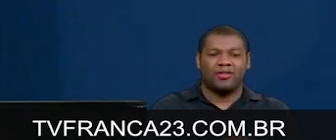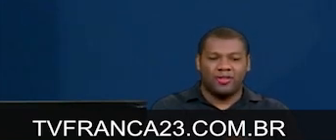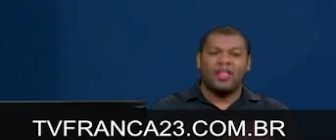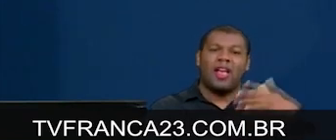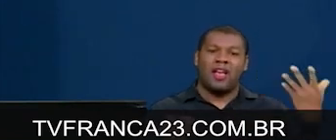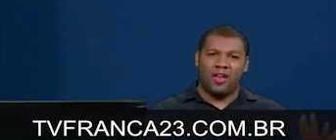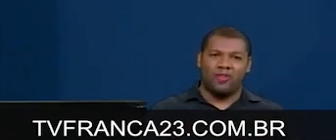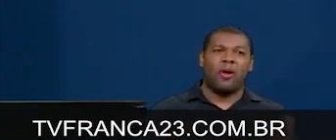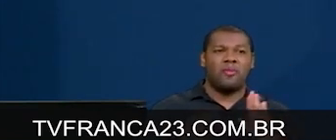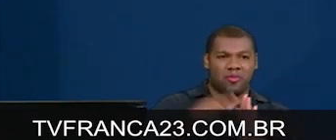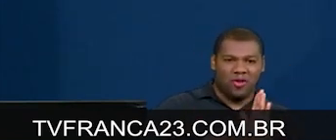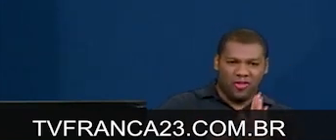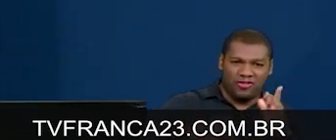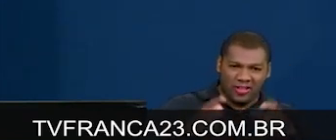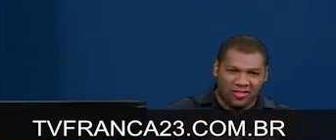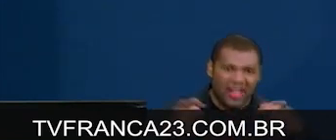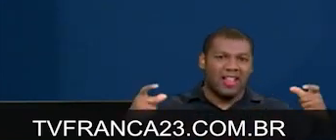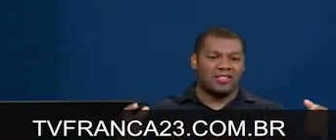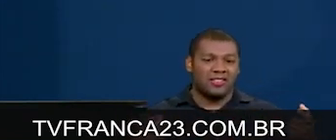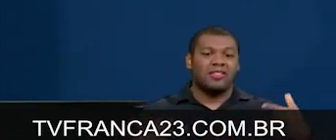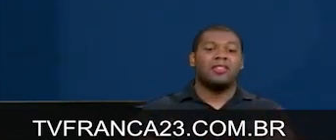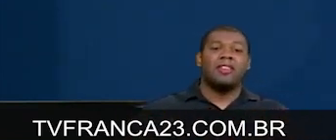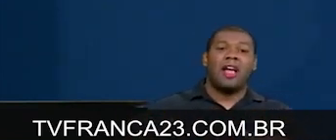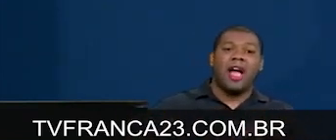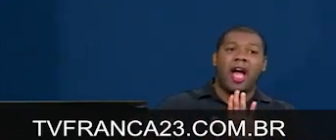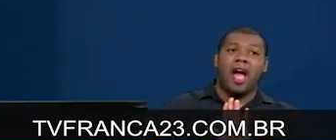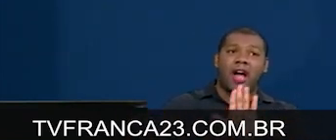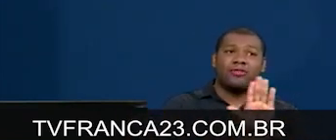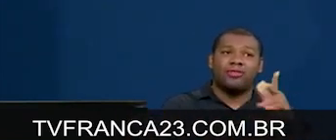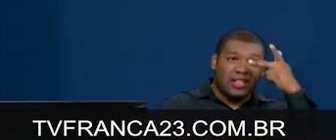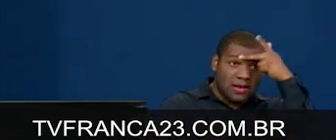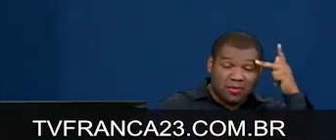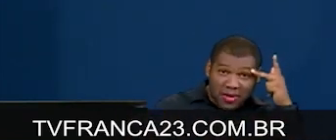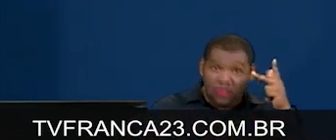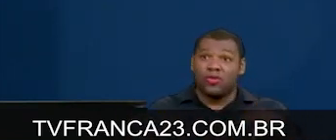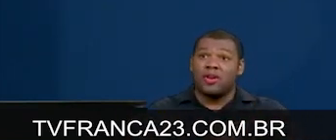continuando a contribuir para a proteção integral da pessoa refugiada e migrante no Brasil.